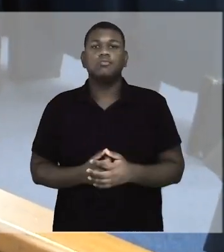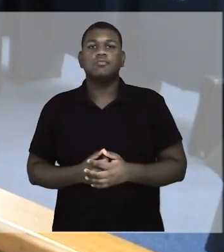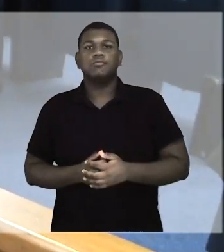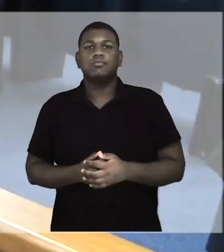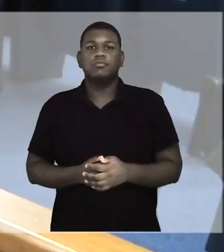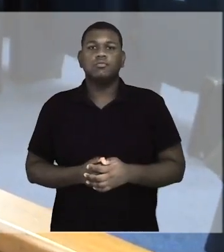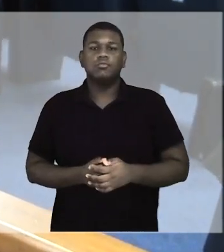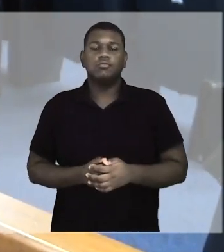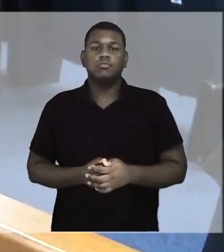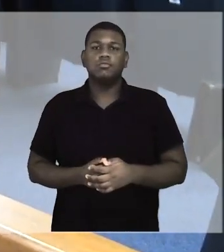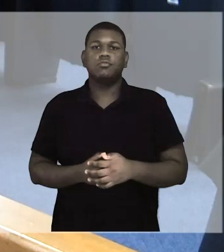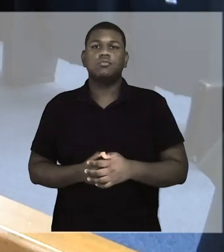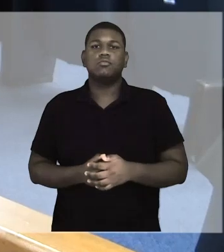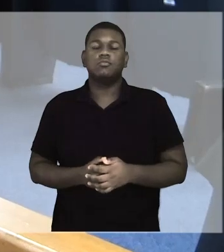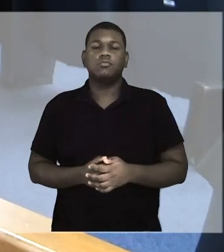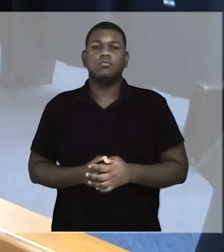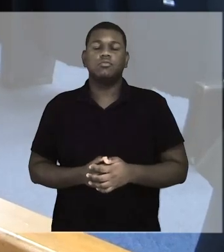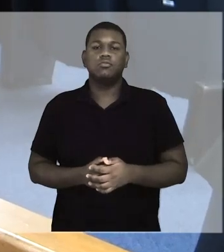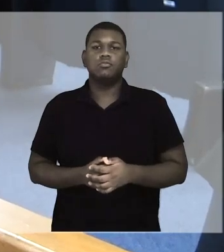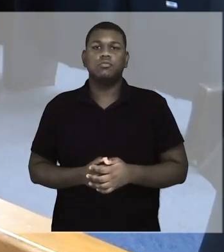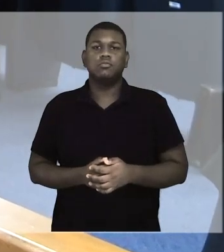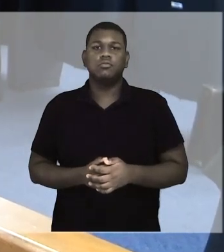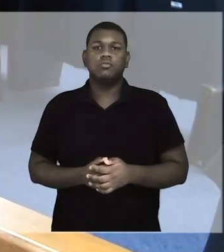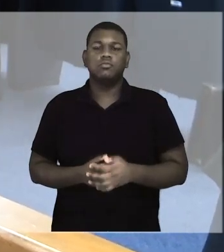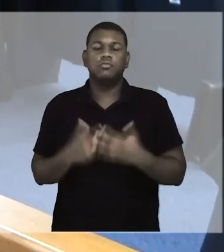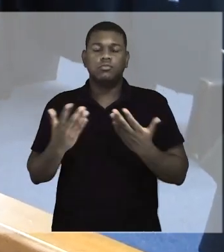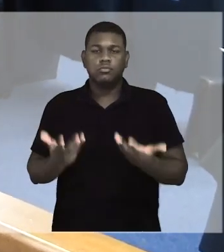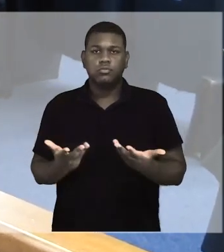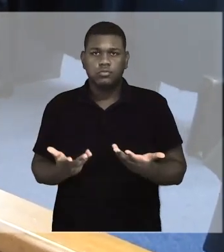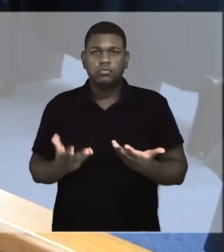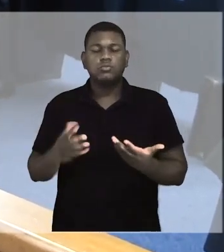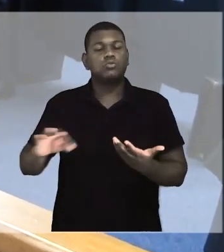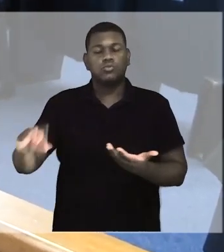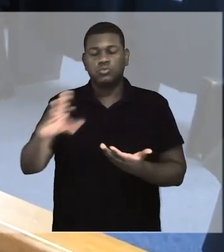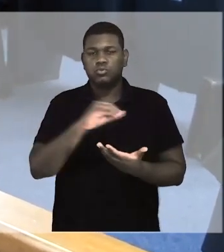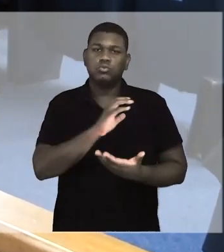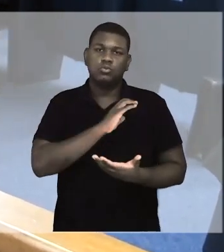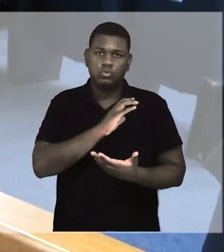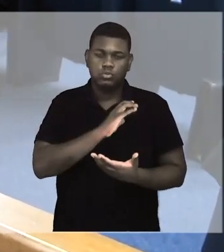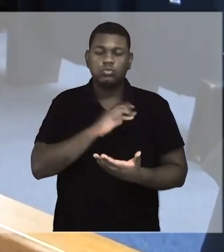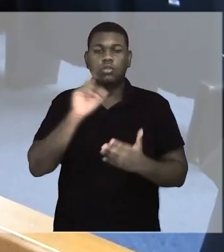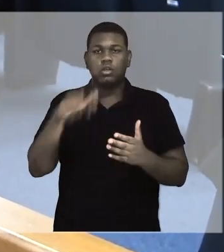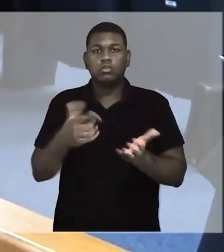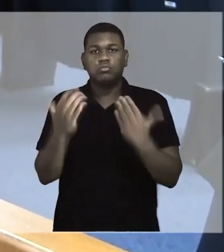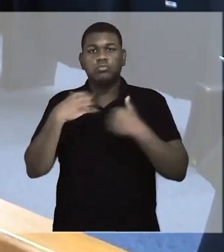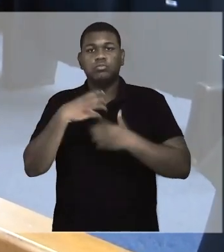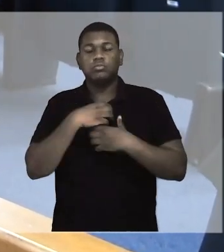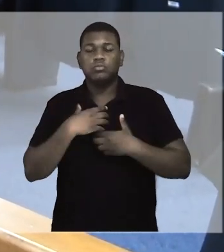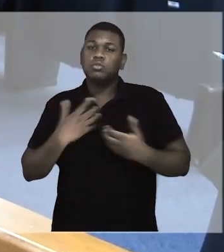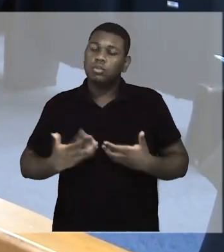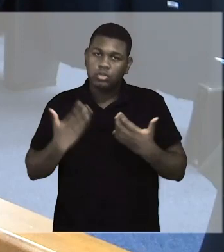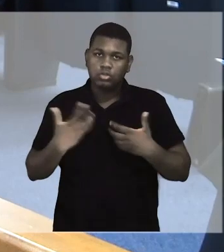desembargador-presidente, excelentíssimos senhores desembargadores, doutor procurador da República,